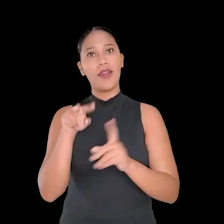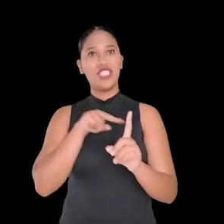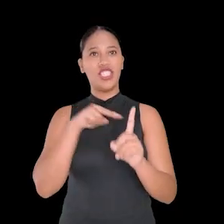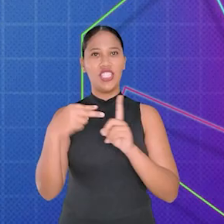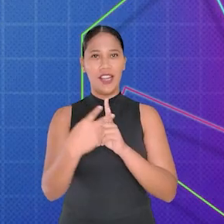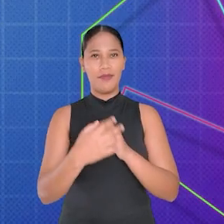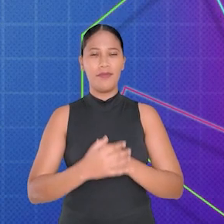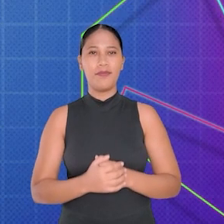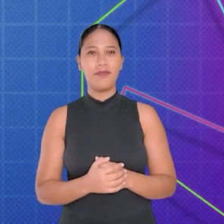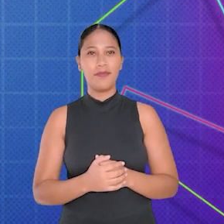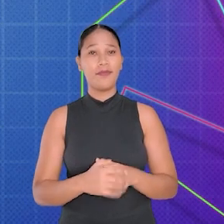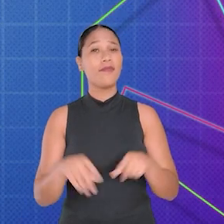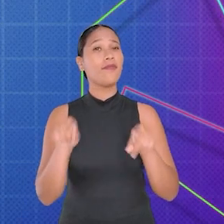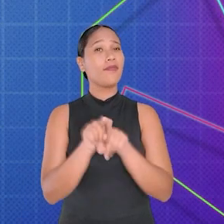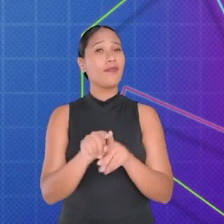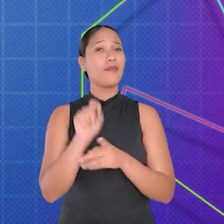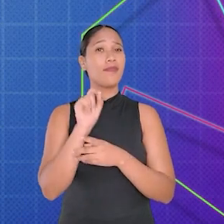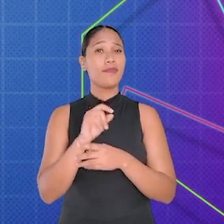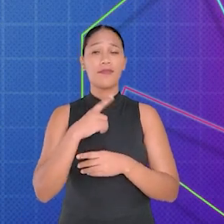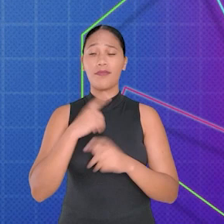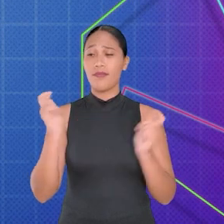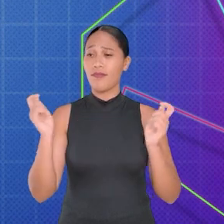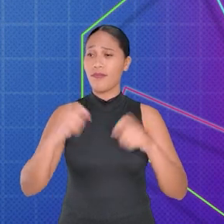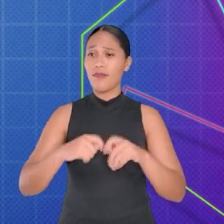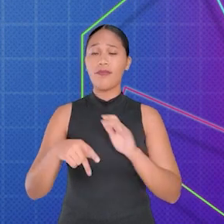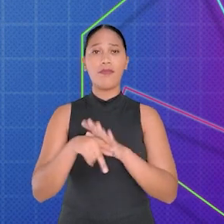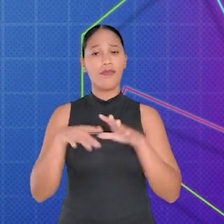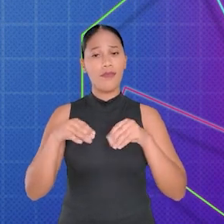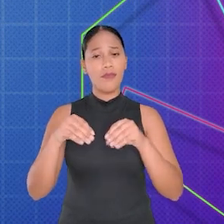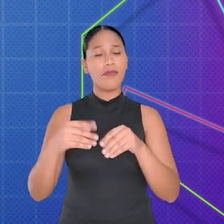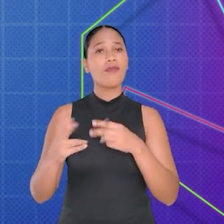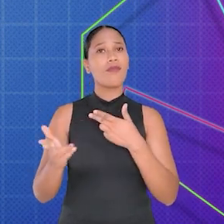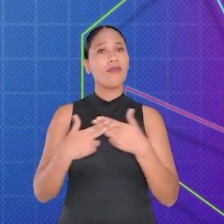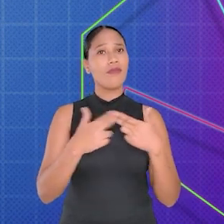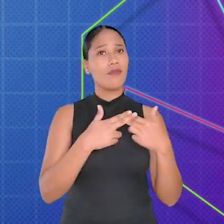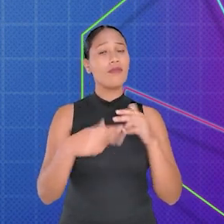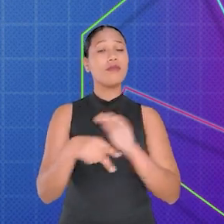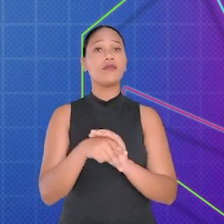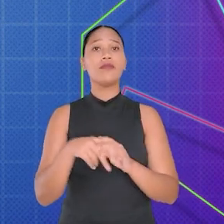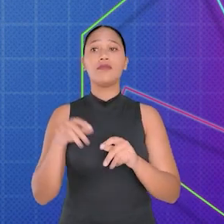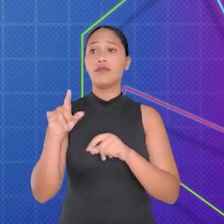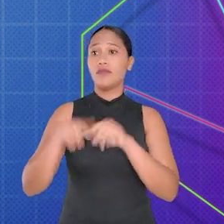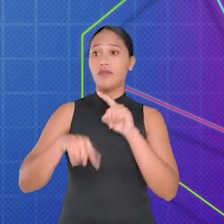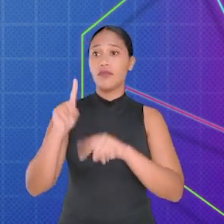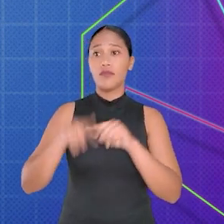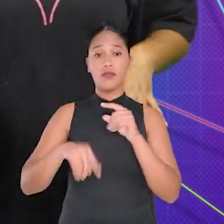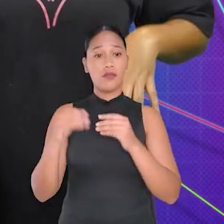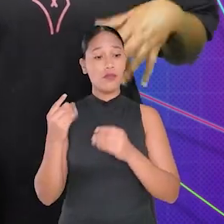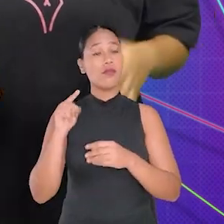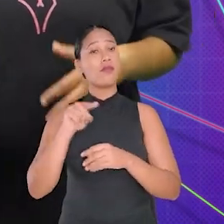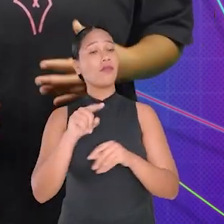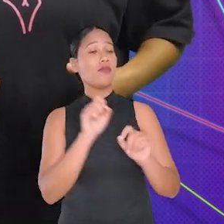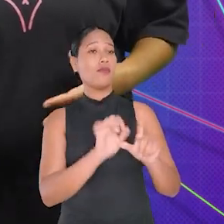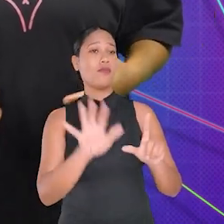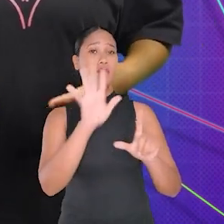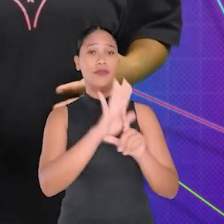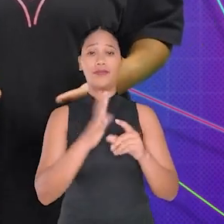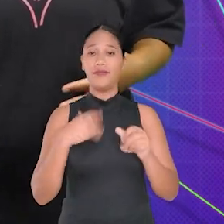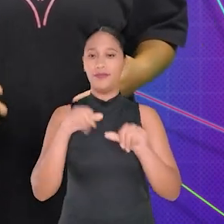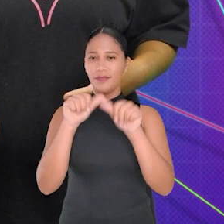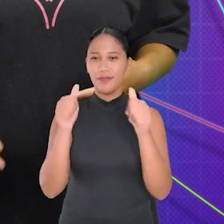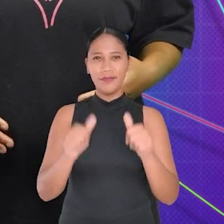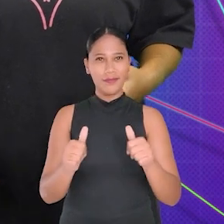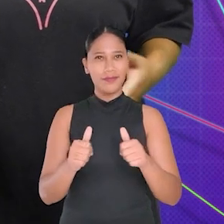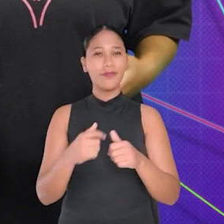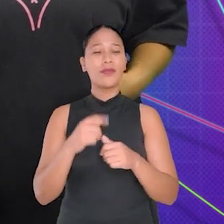Blender. Modelagem poligonal. A modelagem poligonal é uma técnica comum de modelagem 3D, que envolve a criação de formas